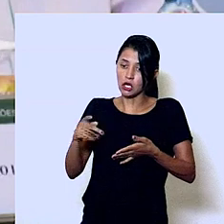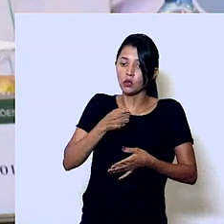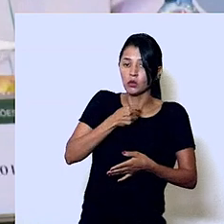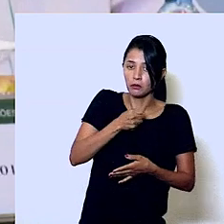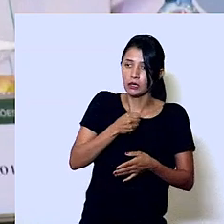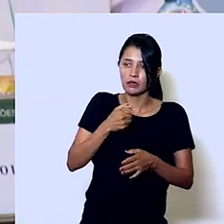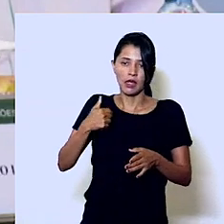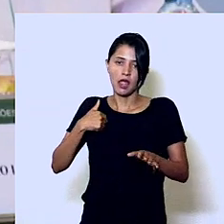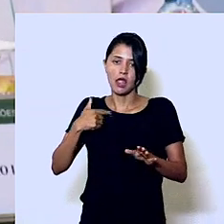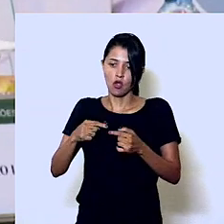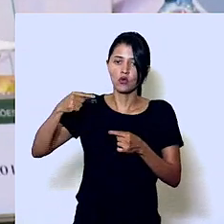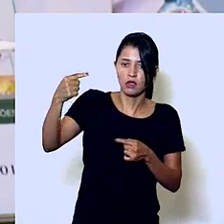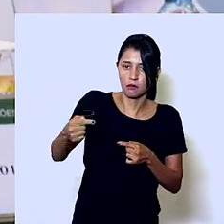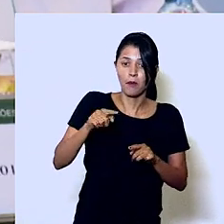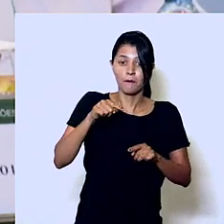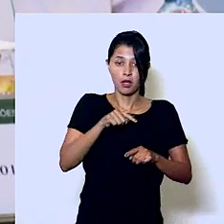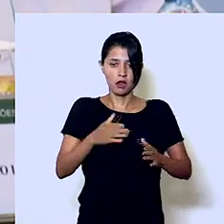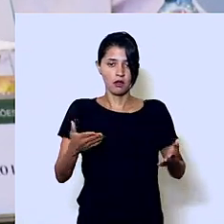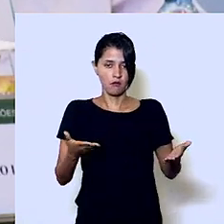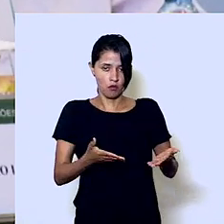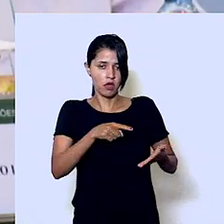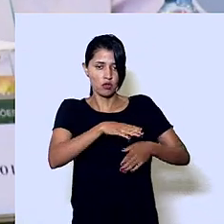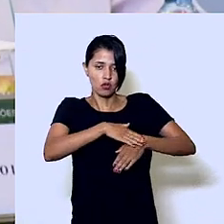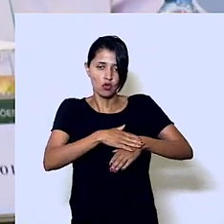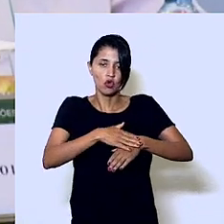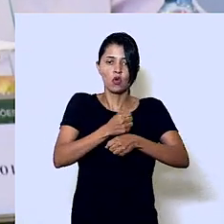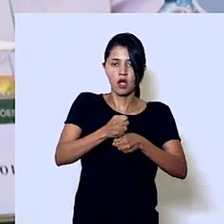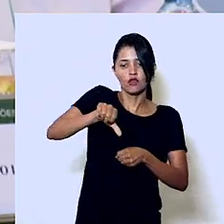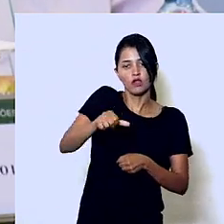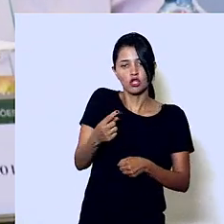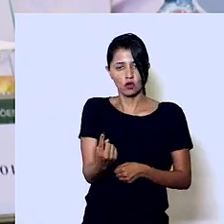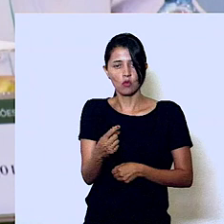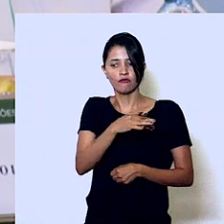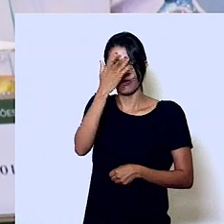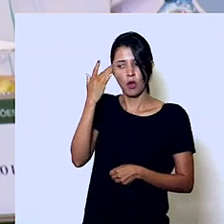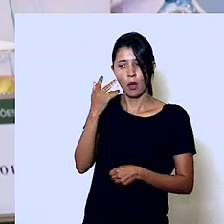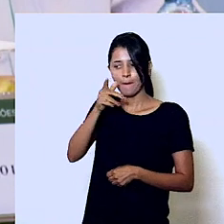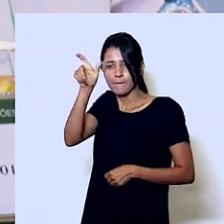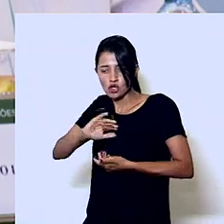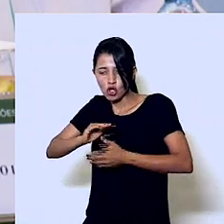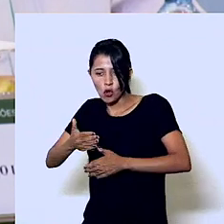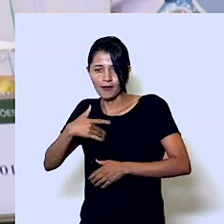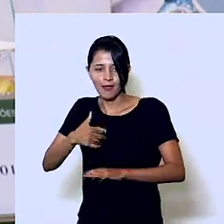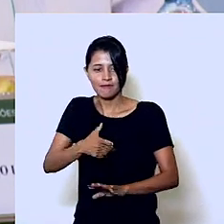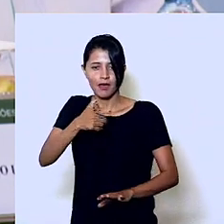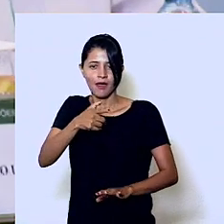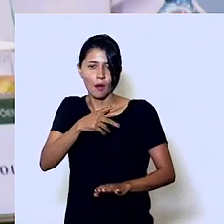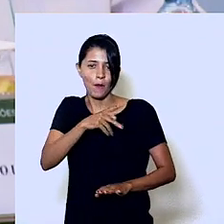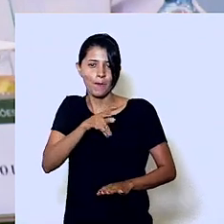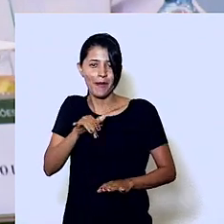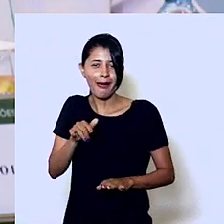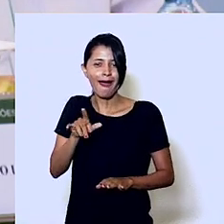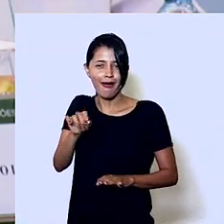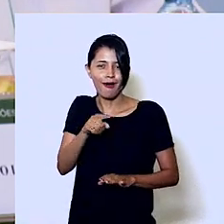mas naquele momento, 91, disse o seguinte, alguém do Itamaraty está querendo fritar o Paulo com essa indicação lá para resolver a